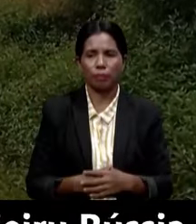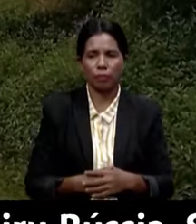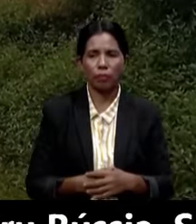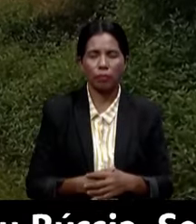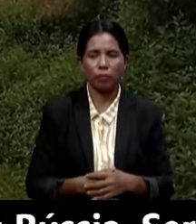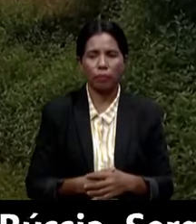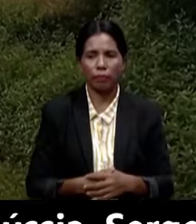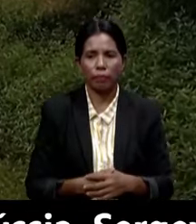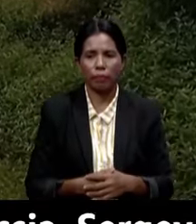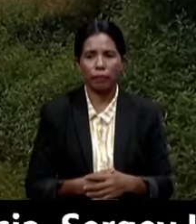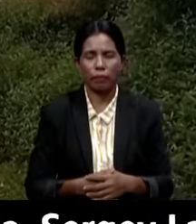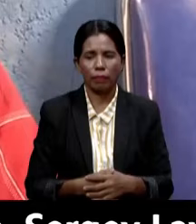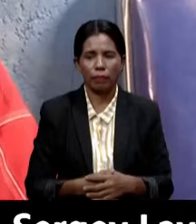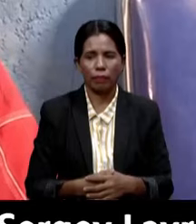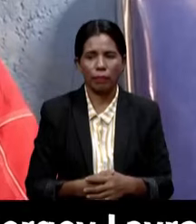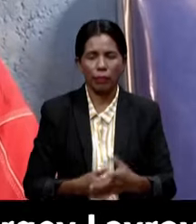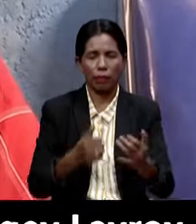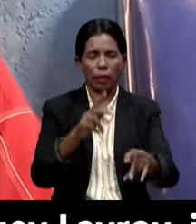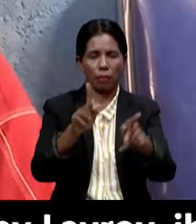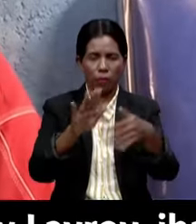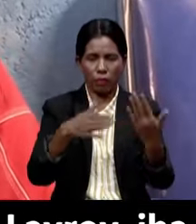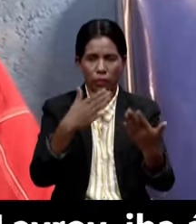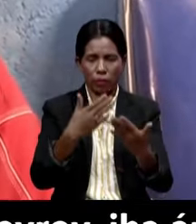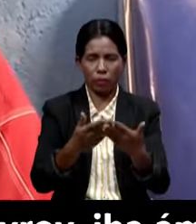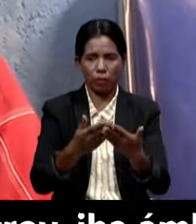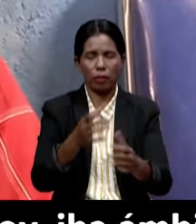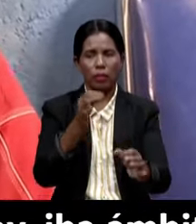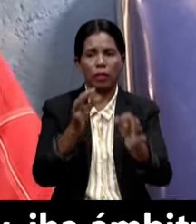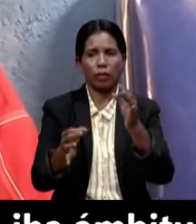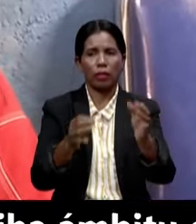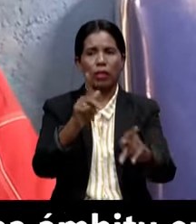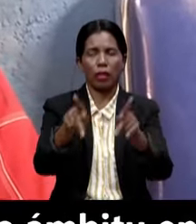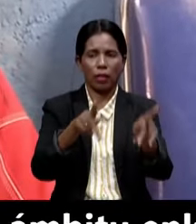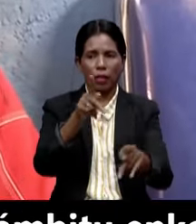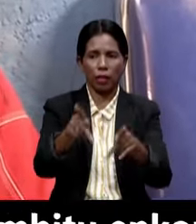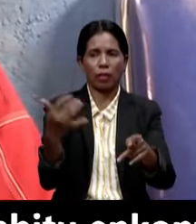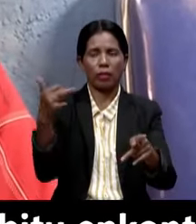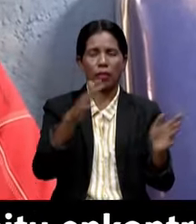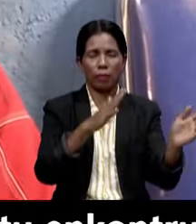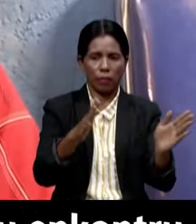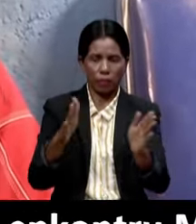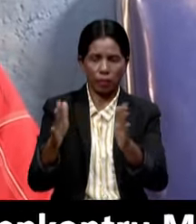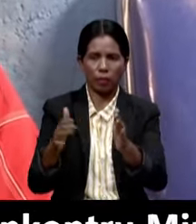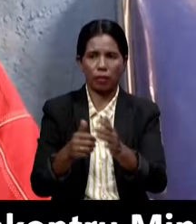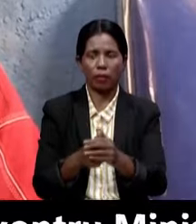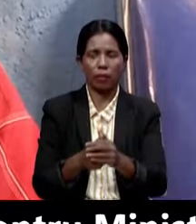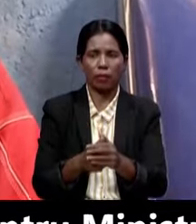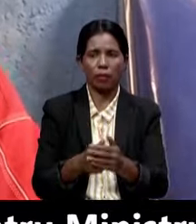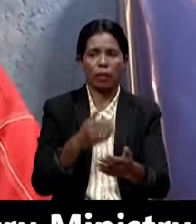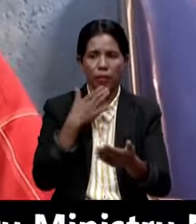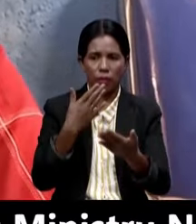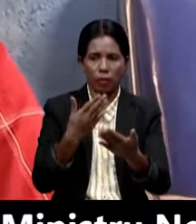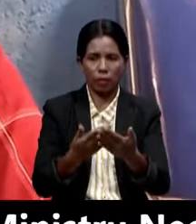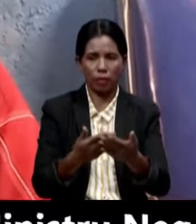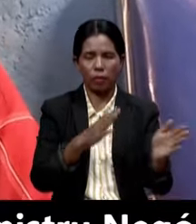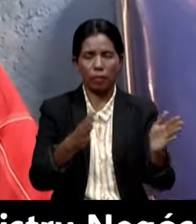agora a população quando o comandante supando a cidade, preparação rumo,